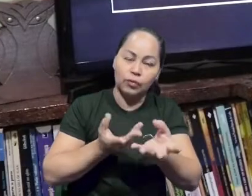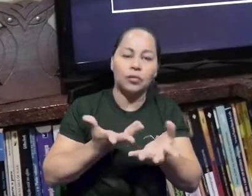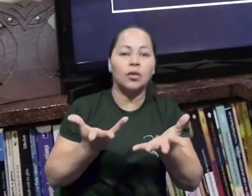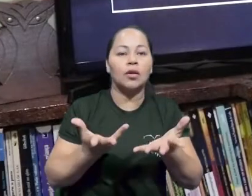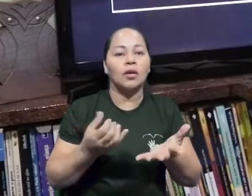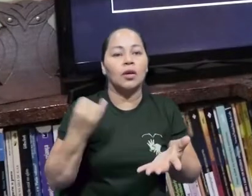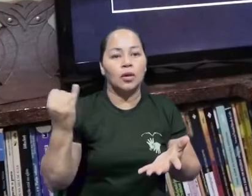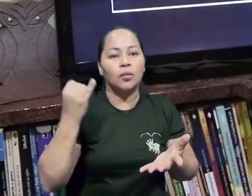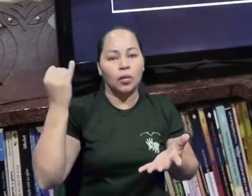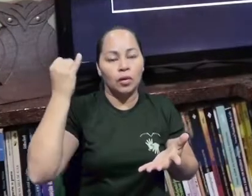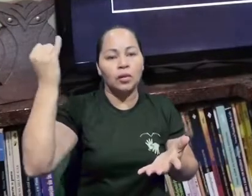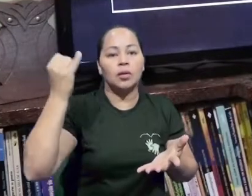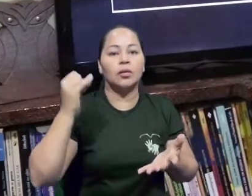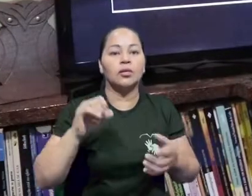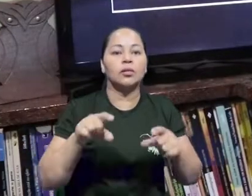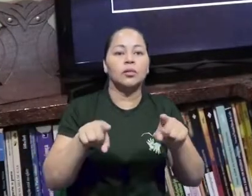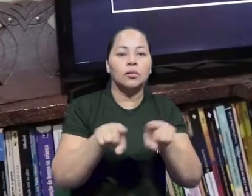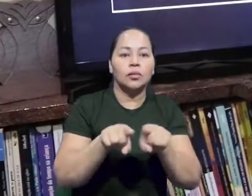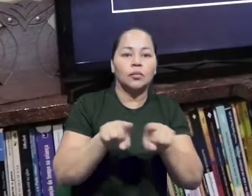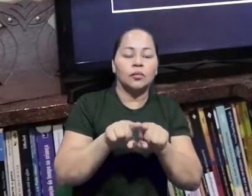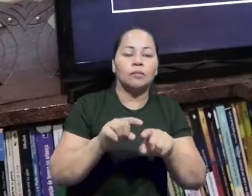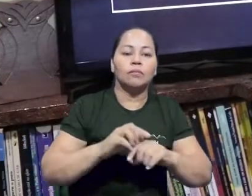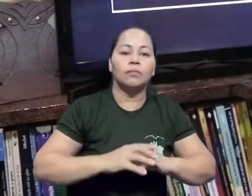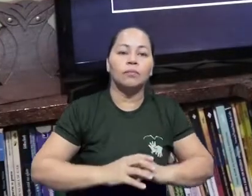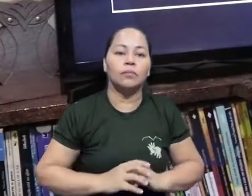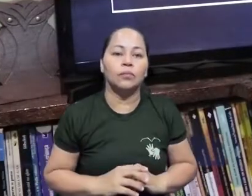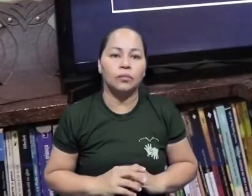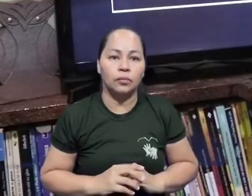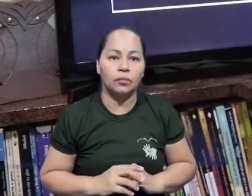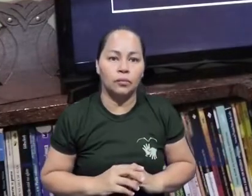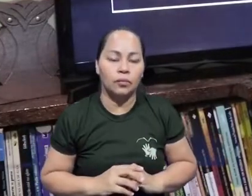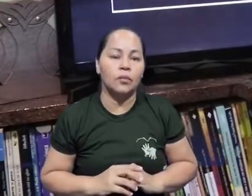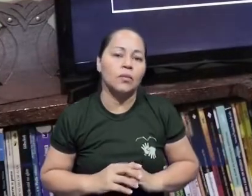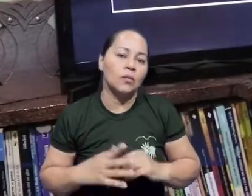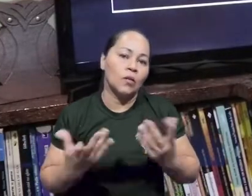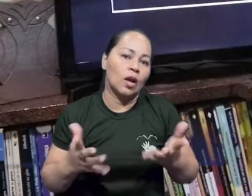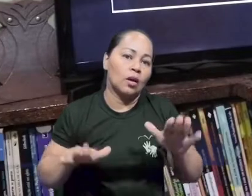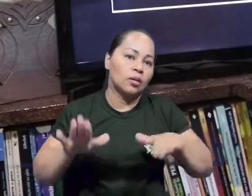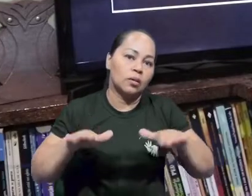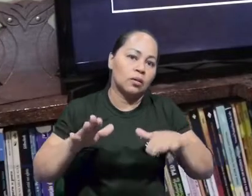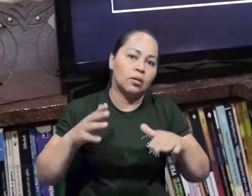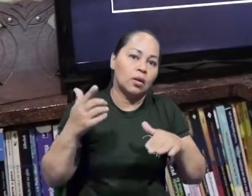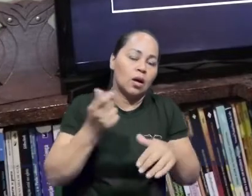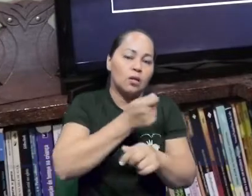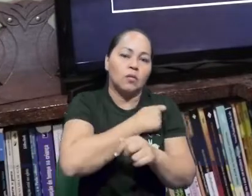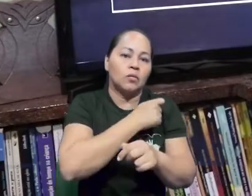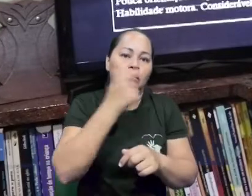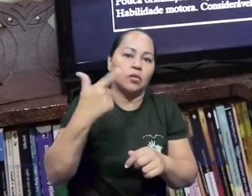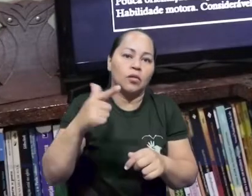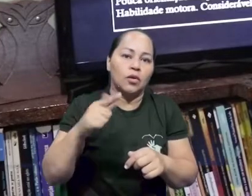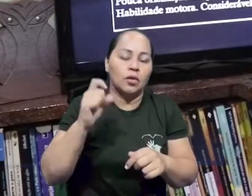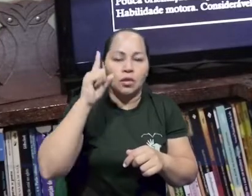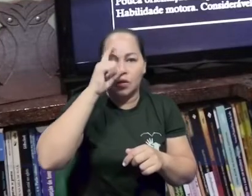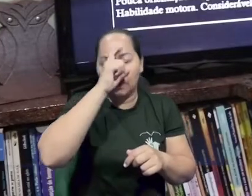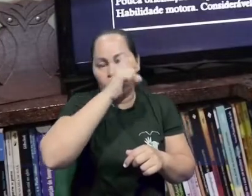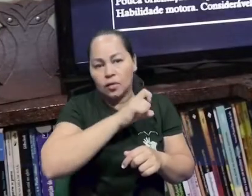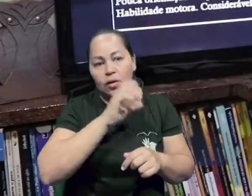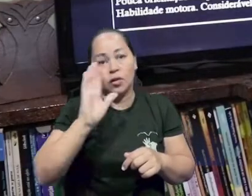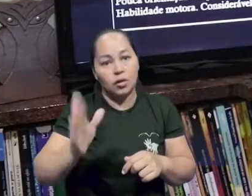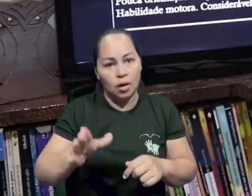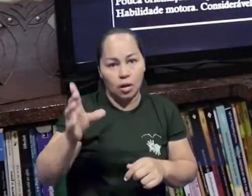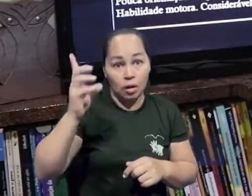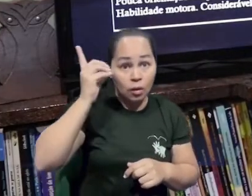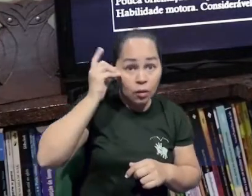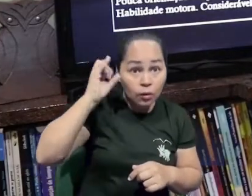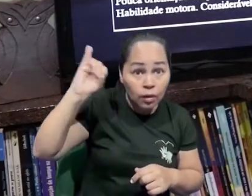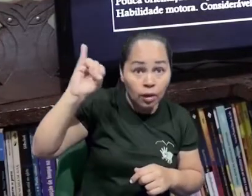criança não tem uma percepção e memória visual, também vou colocar. Mas no caso desse aluno, ele não tem essas dificuldades, tá? Já